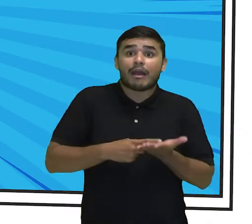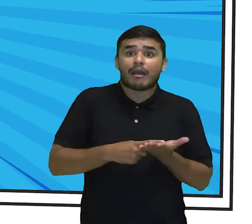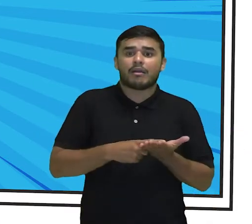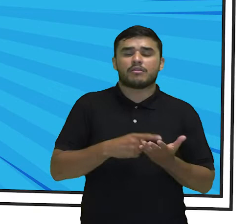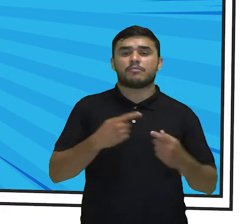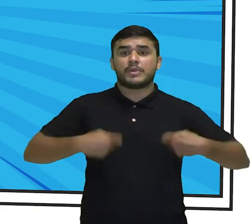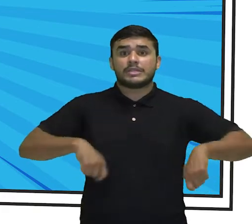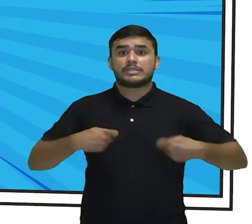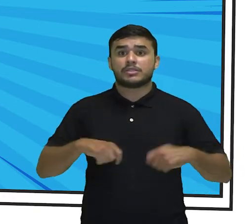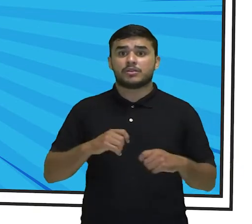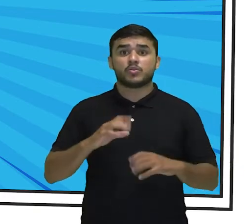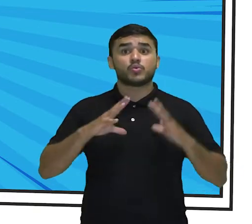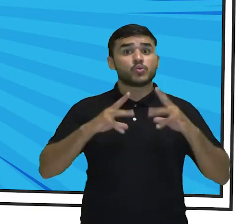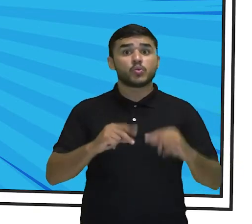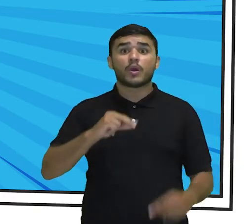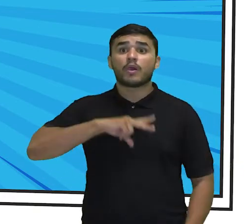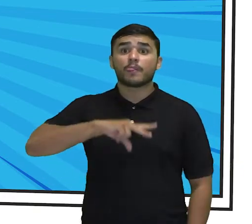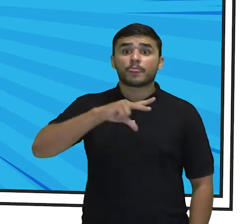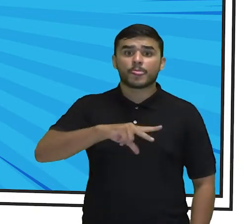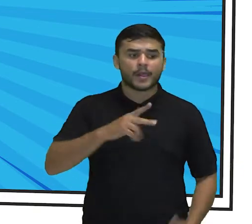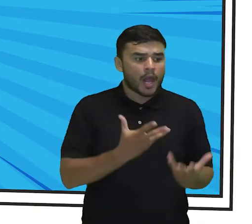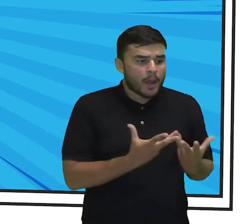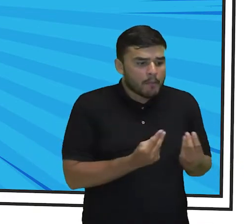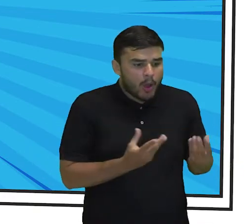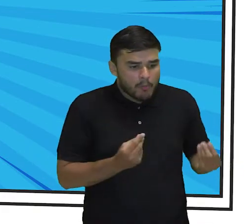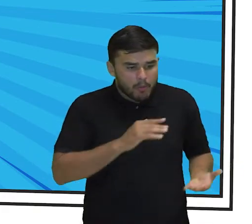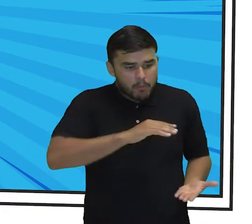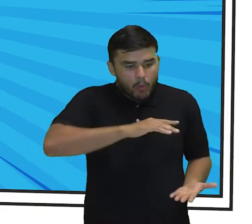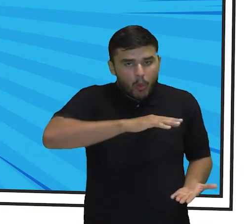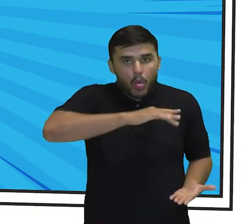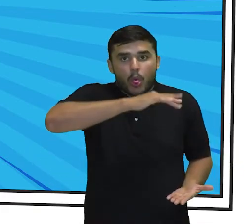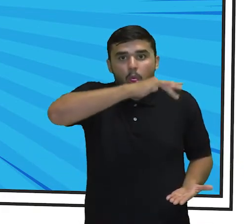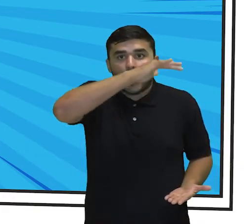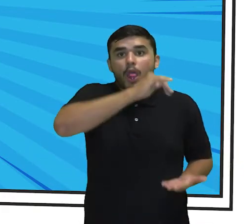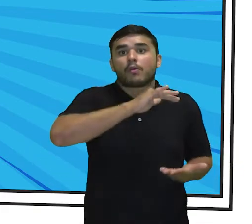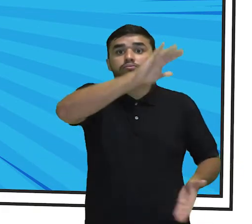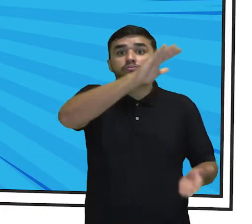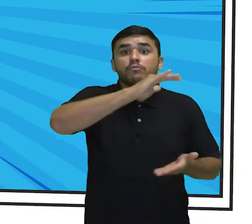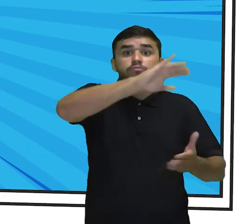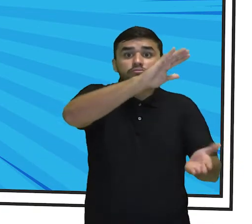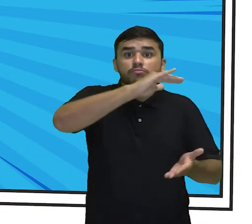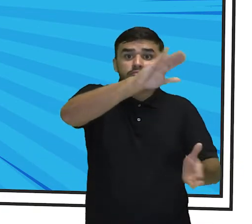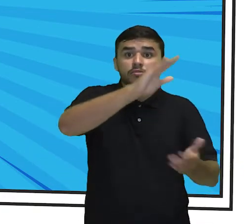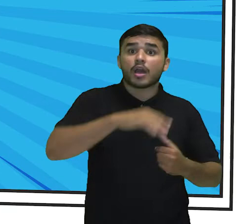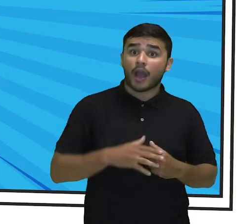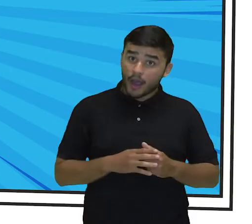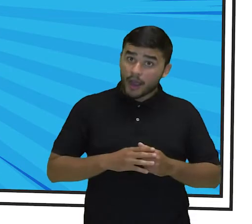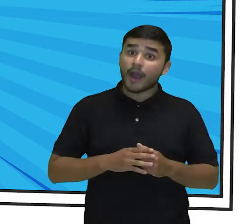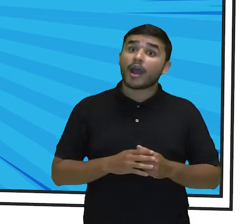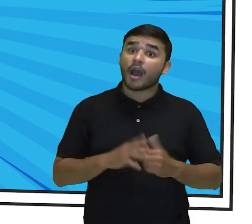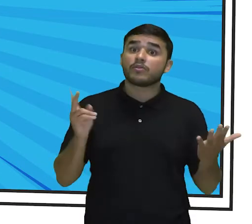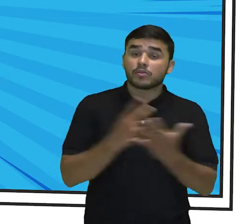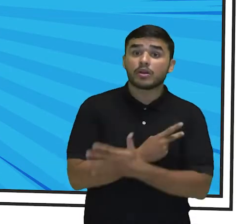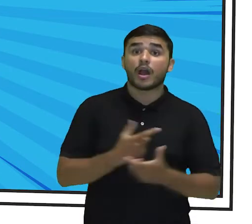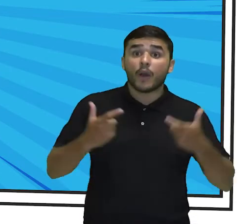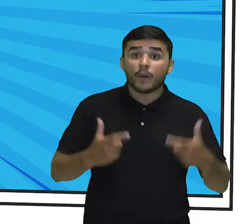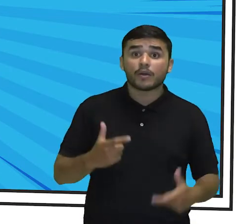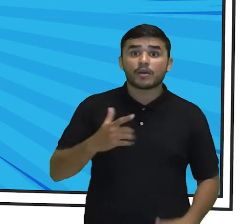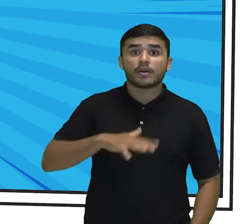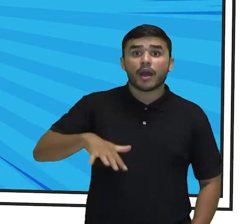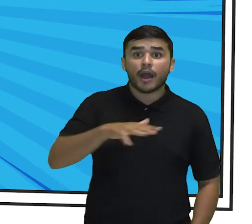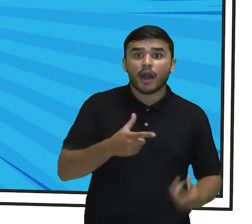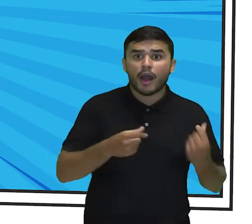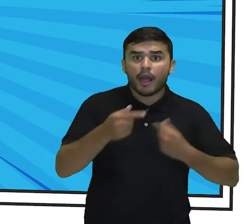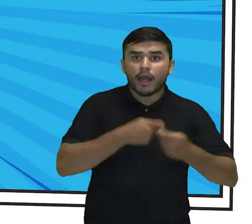temos que produzir, portanto, em larga escala. Você está vendo aí que a produtividade na área